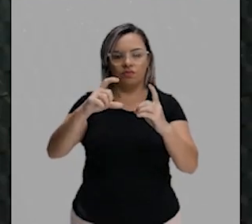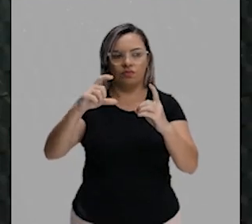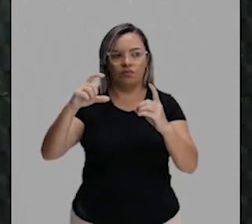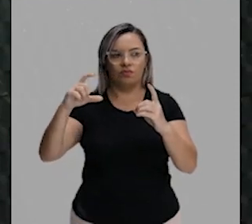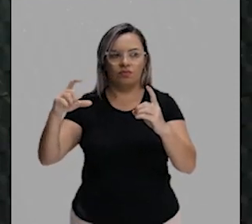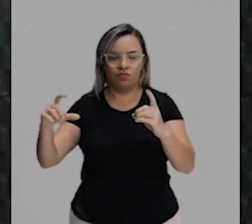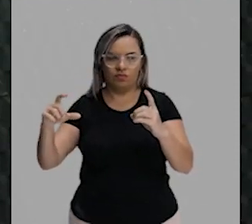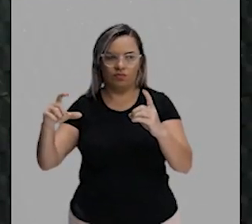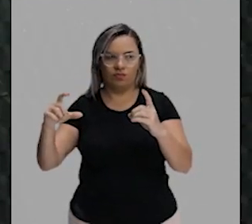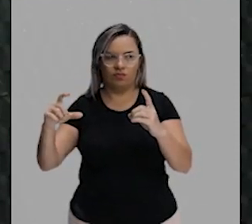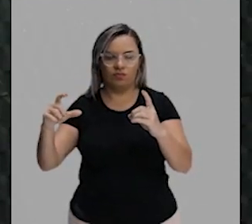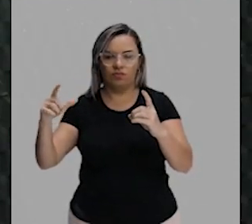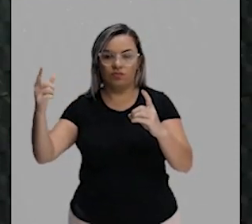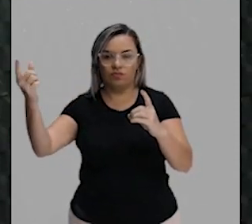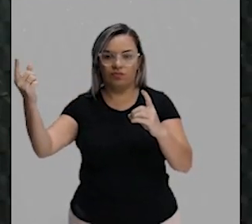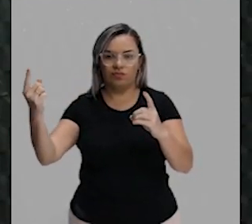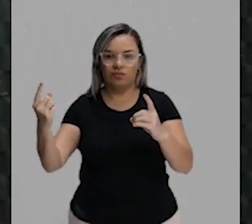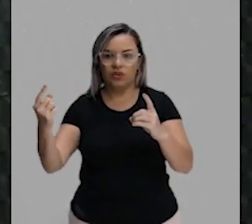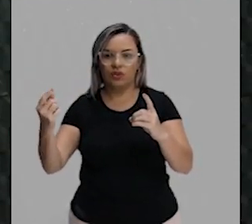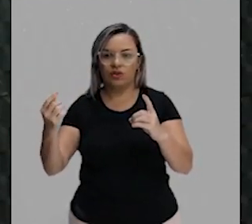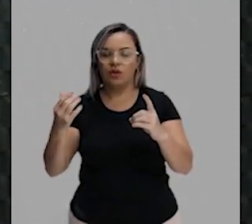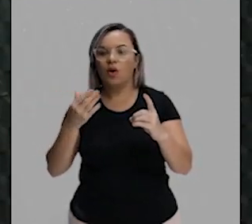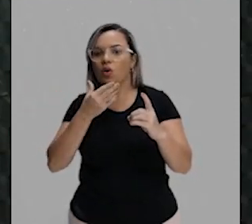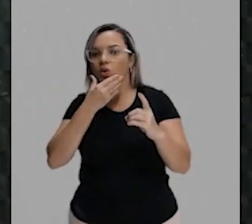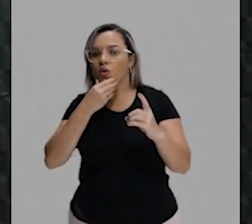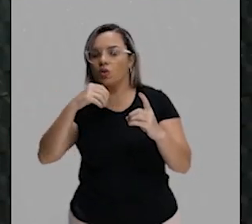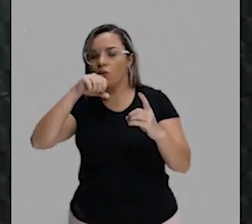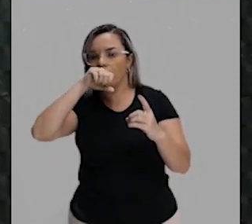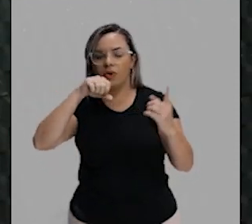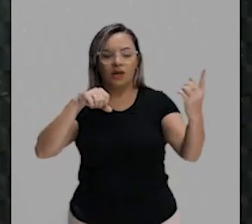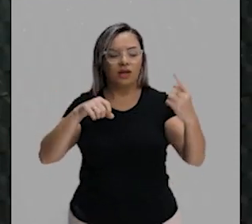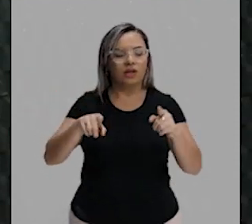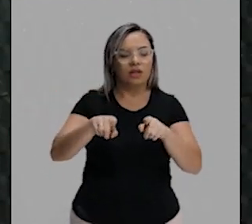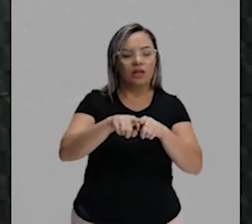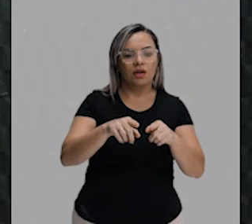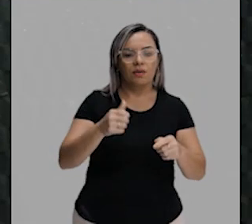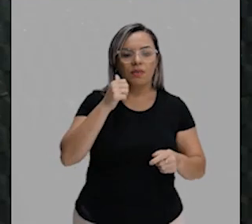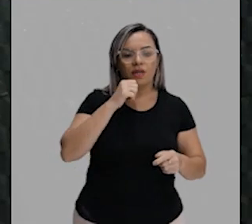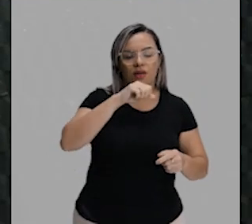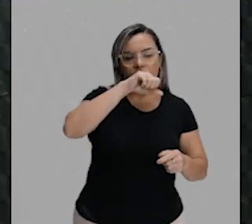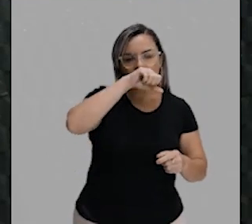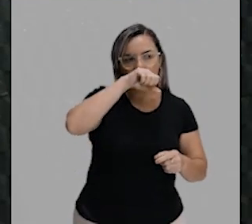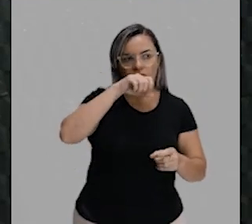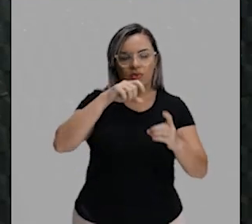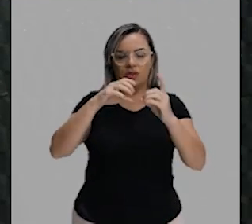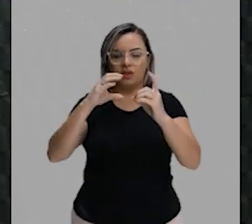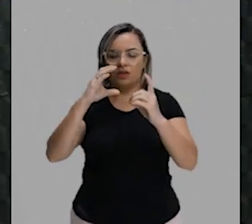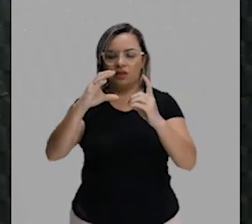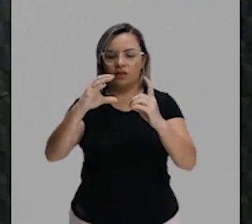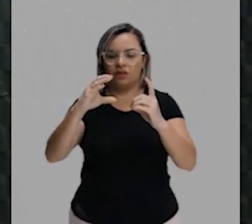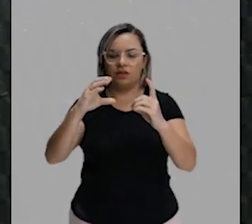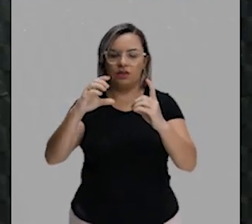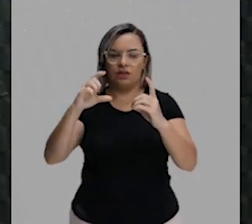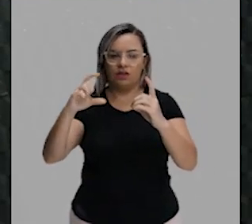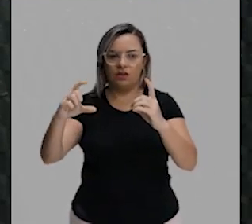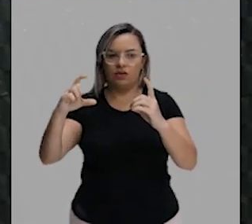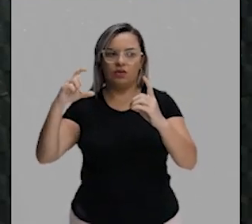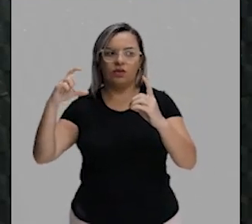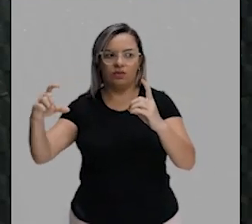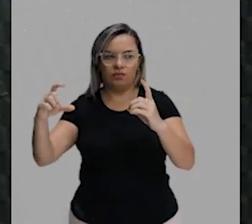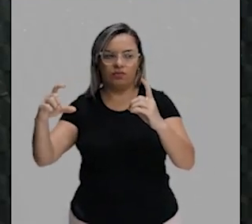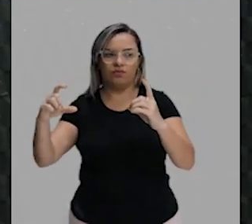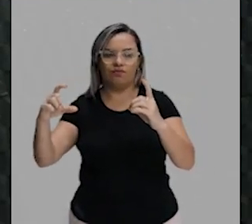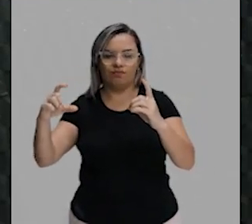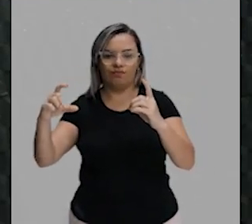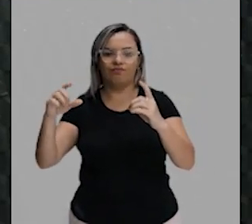dominantes, ou seja, um alelo dominante do pai e um alelo dominante da mãe, ele vai ser Dzão, Dzão. Esse indivíduo aqui, ele